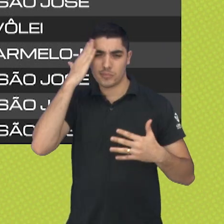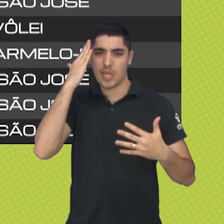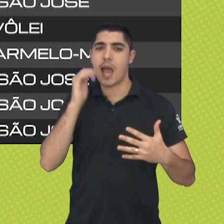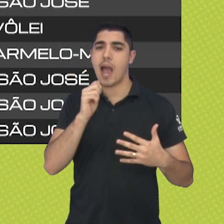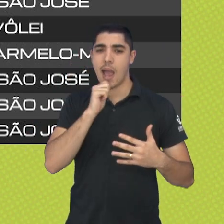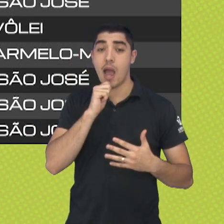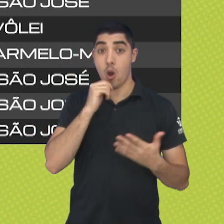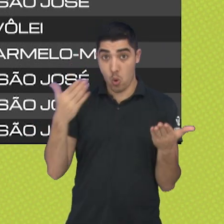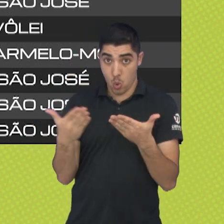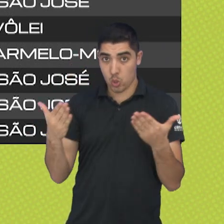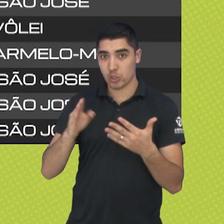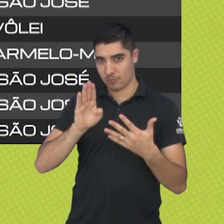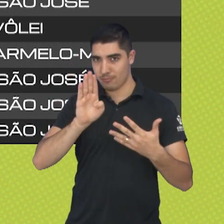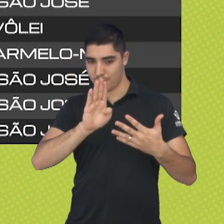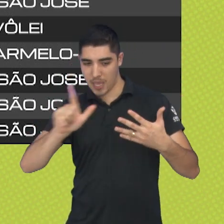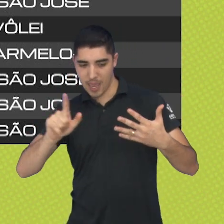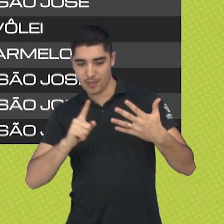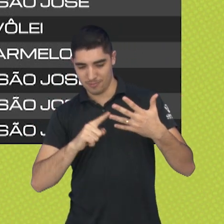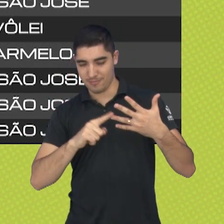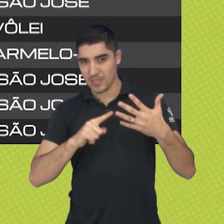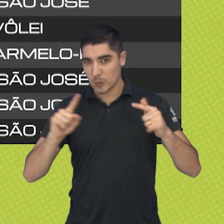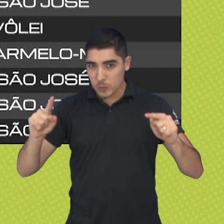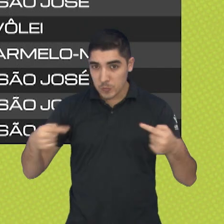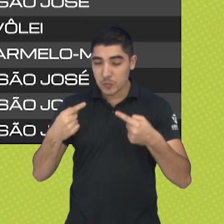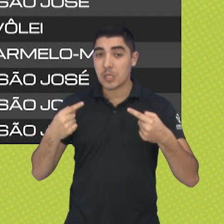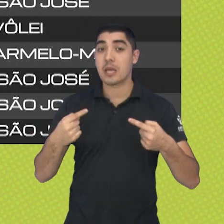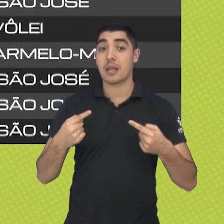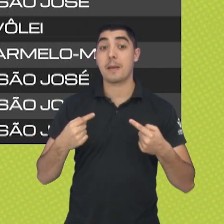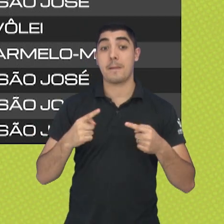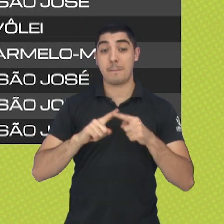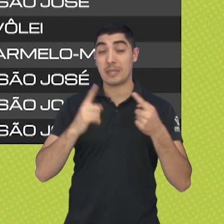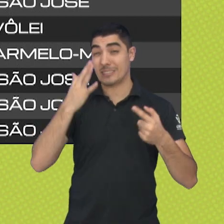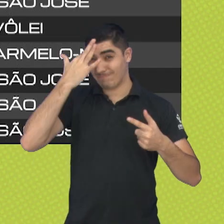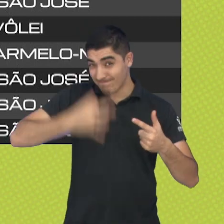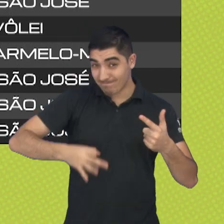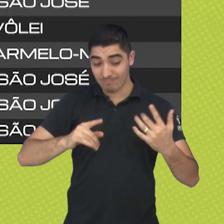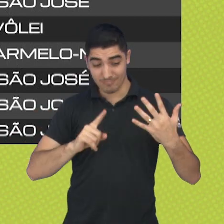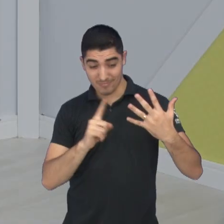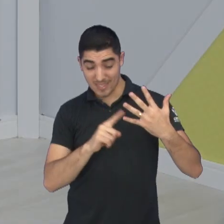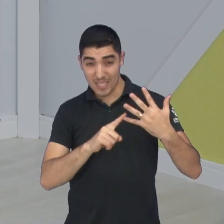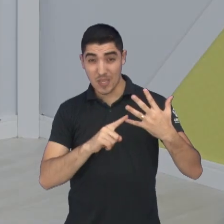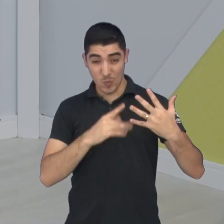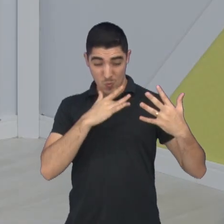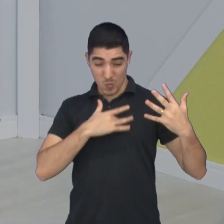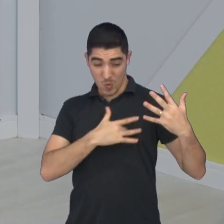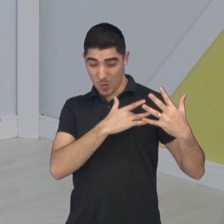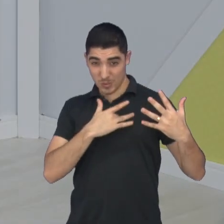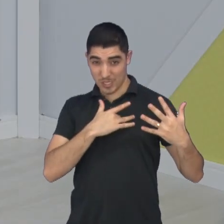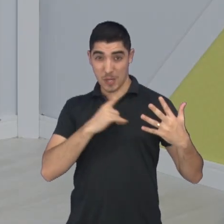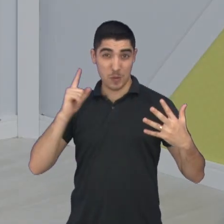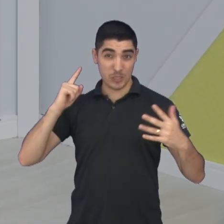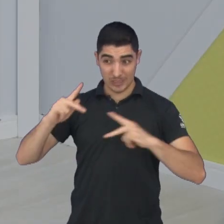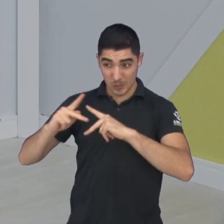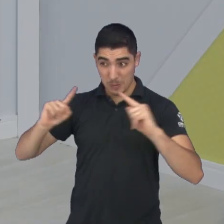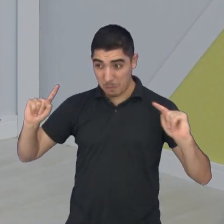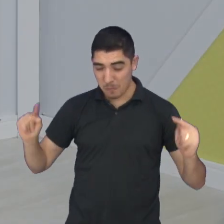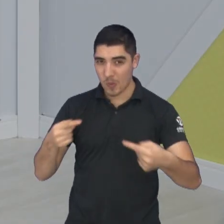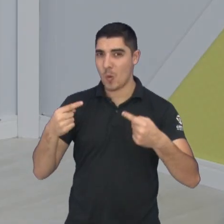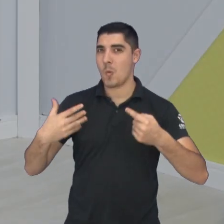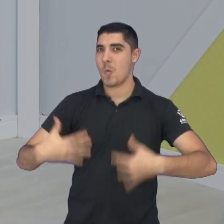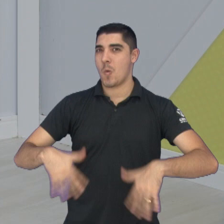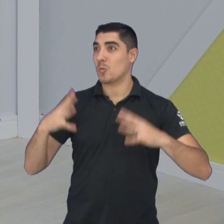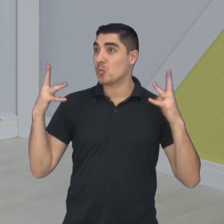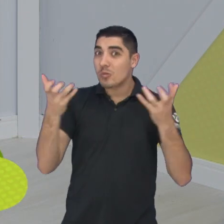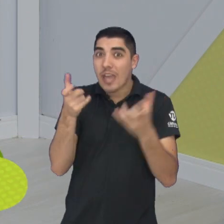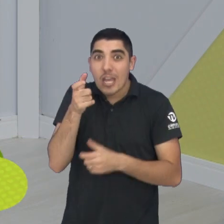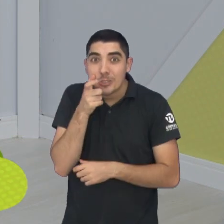hoje 5 da tarde, mas com certeza esse Cruzeiro e Farmaconde Vôlei lá em Minas é o jogo mais aguardado da competição até aqui. É uma final